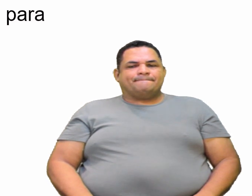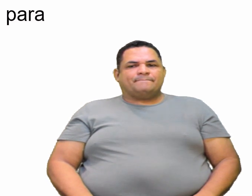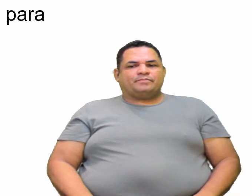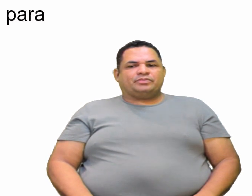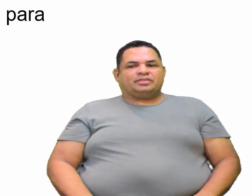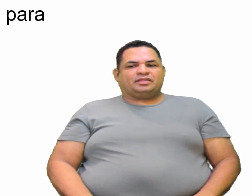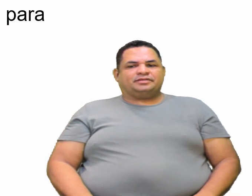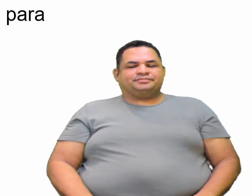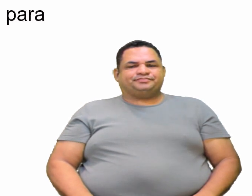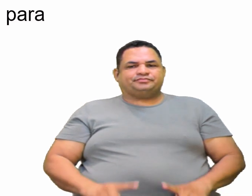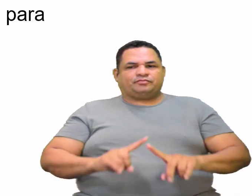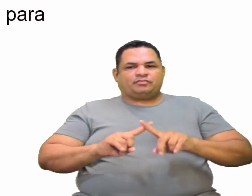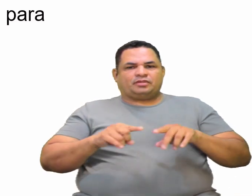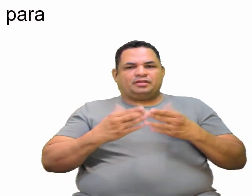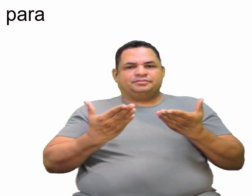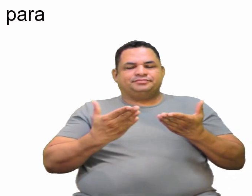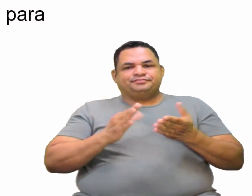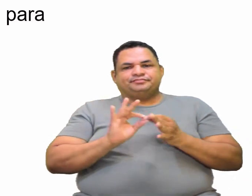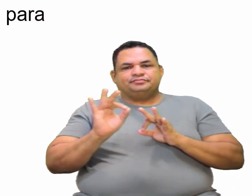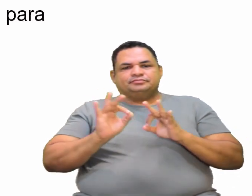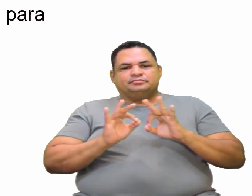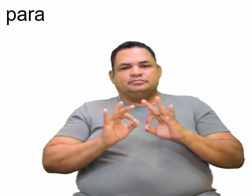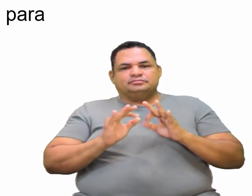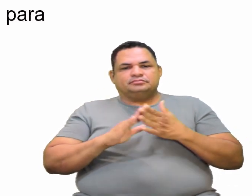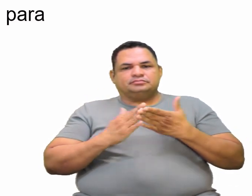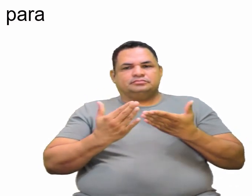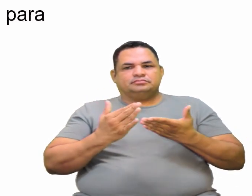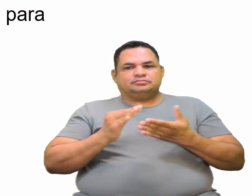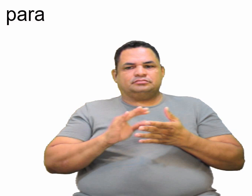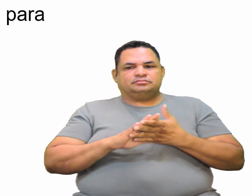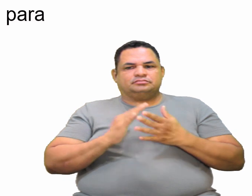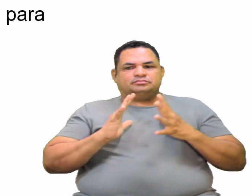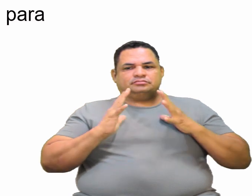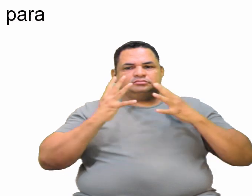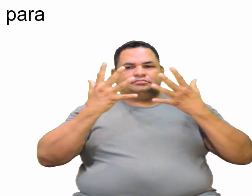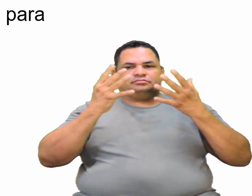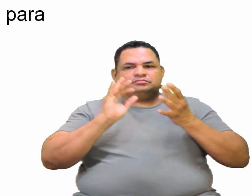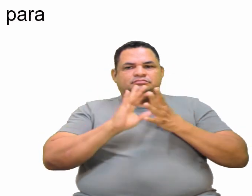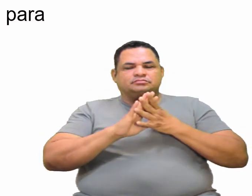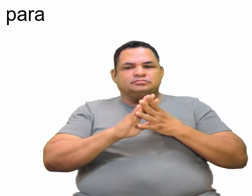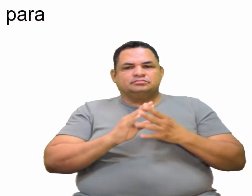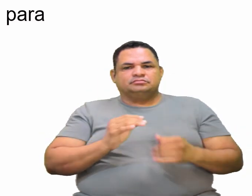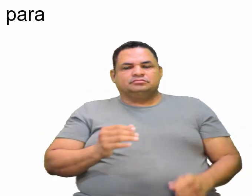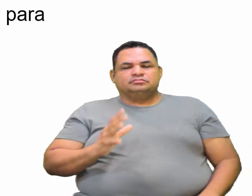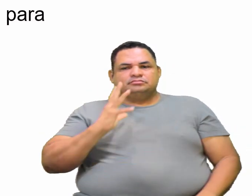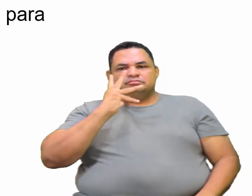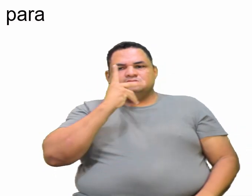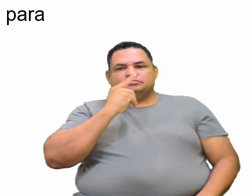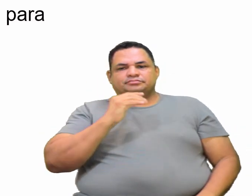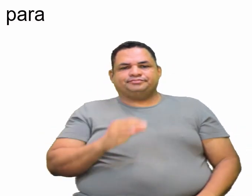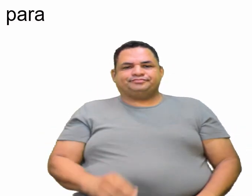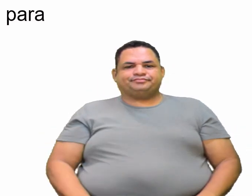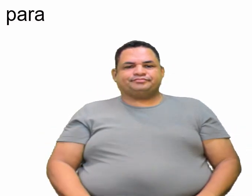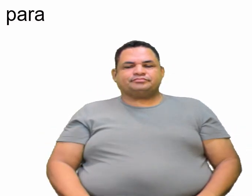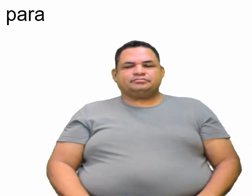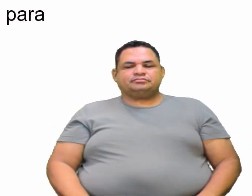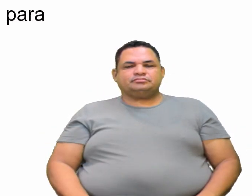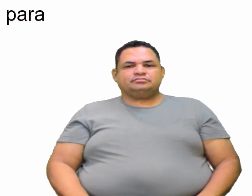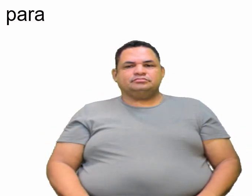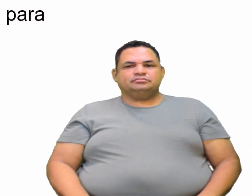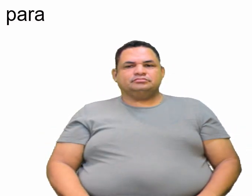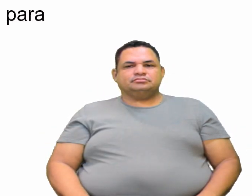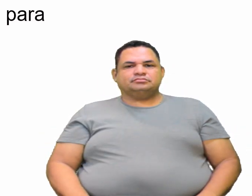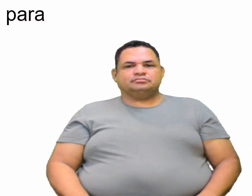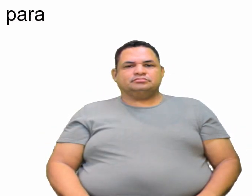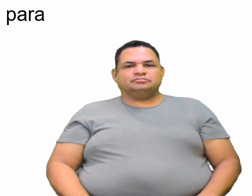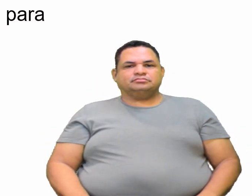caráter, né? Mas ele não, tá lá, tá com a festa fantasia, tá lá fantasiado, tá bonitinho, passa